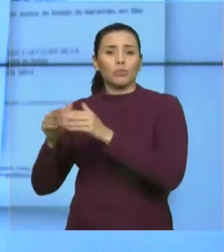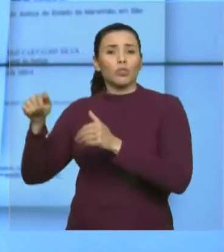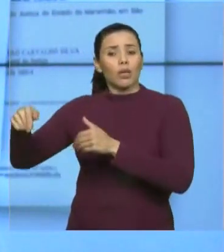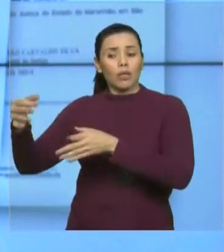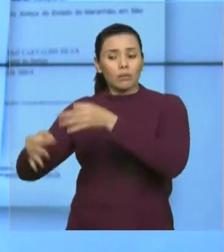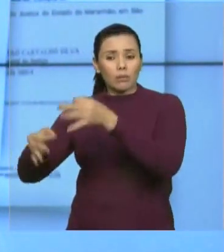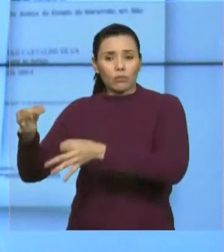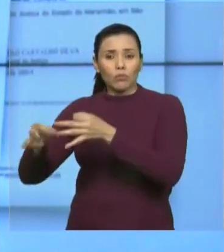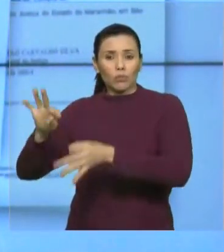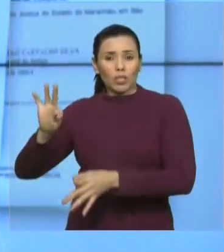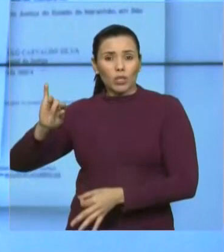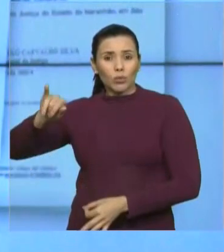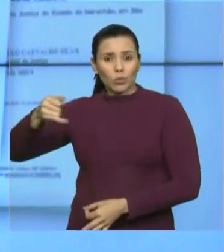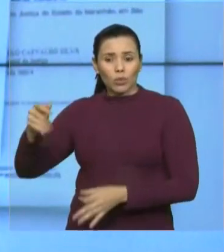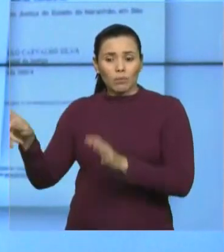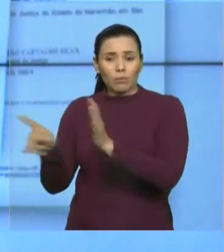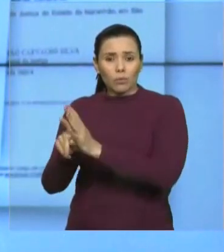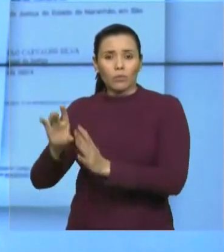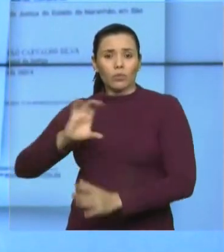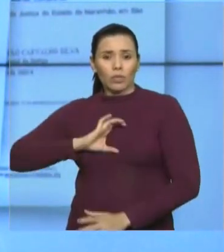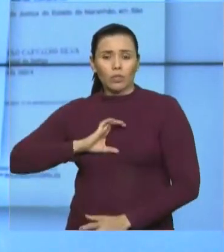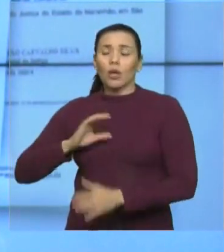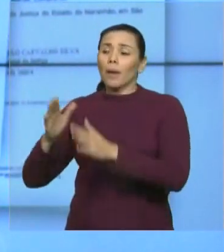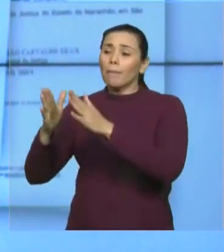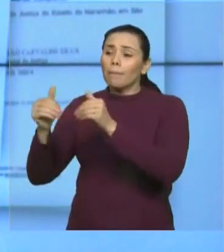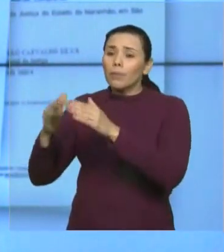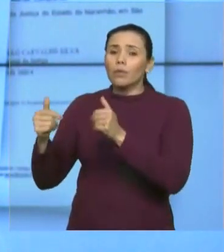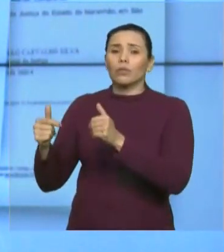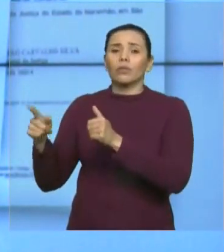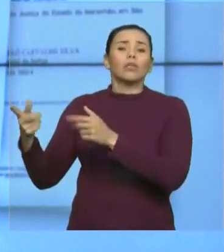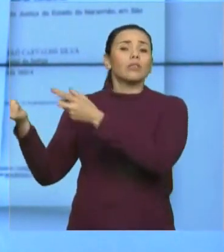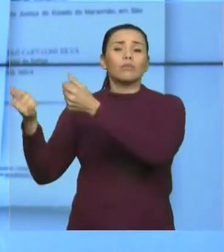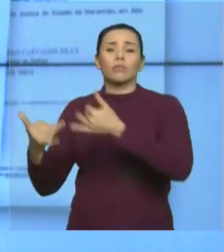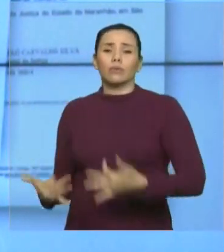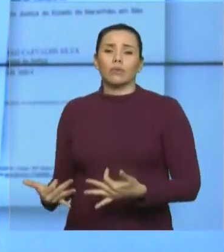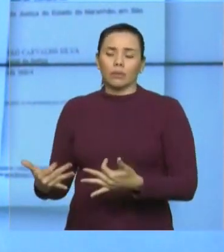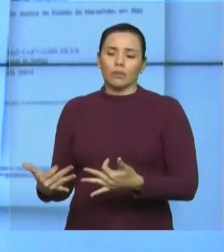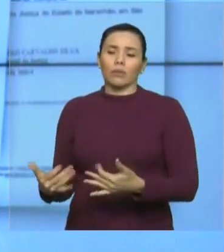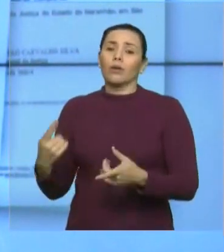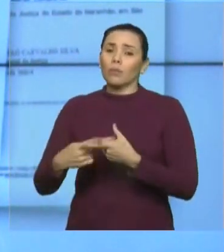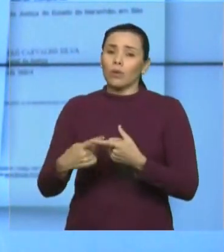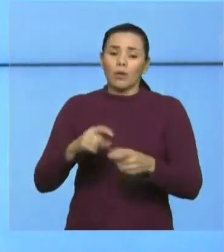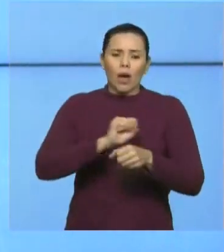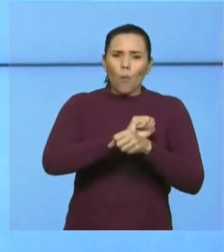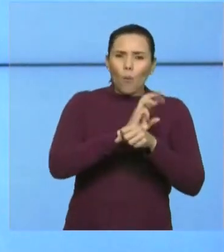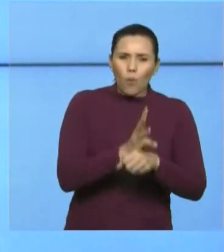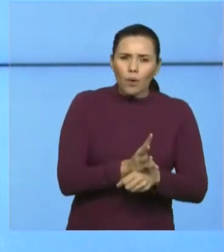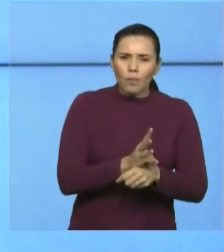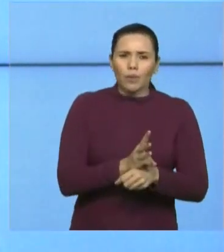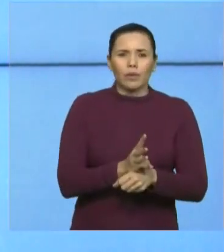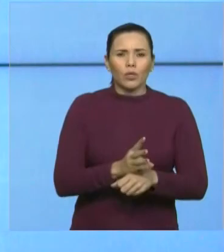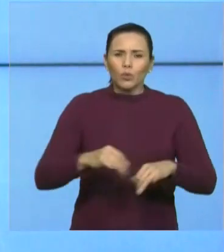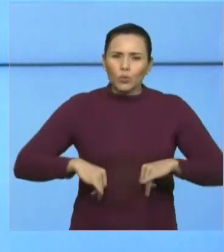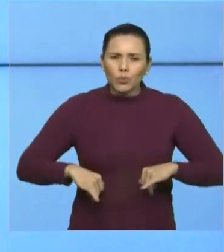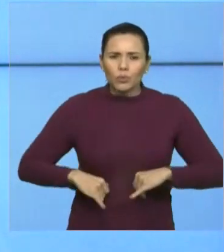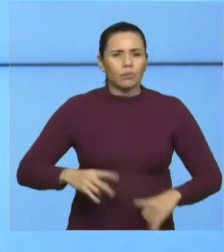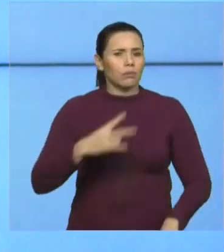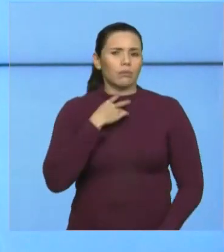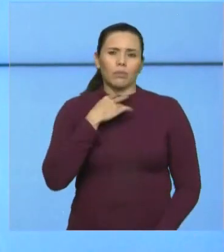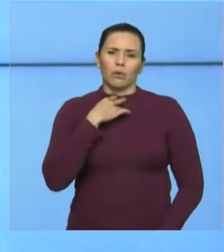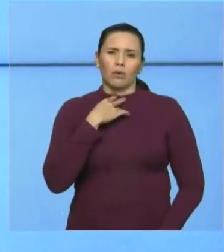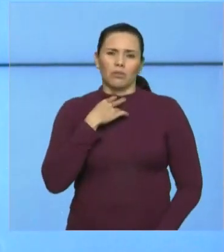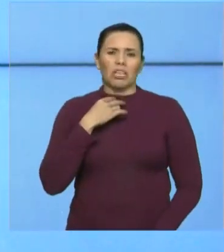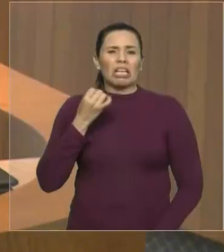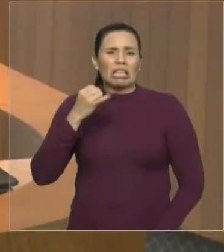porque o povo do Maranhão merece a verdade. A UEMA não pode ser sucateada por nenhum tipo de esquema, e